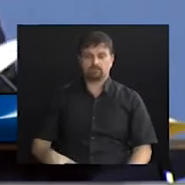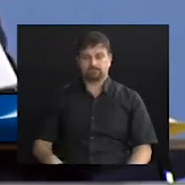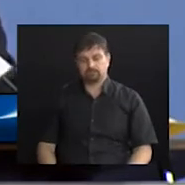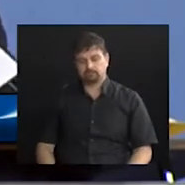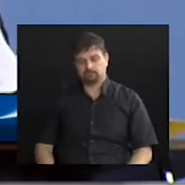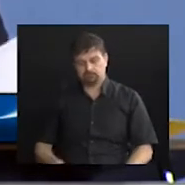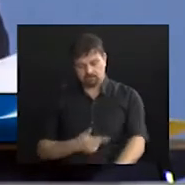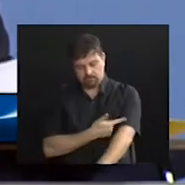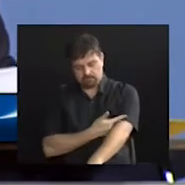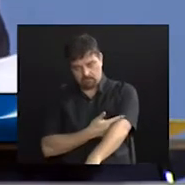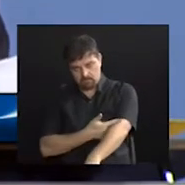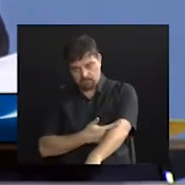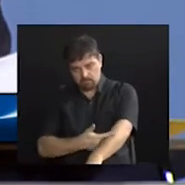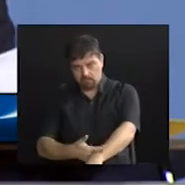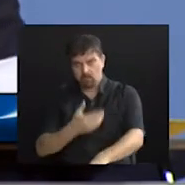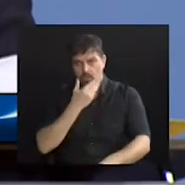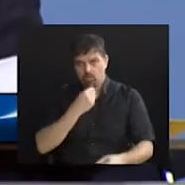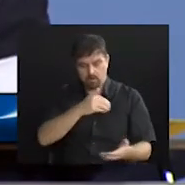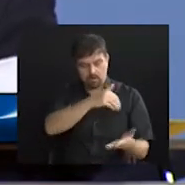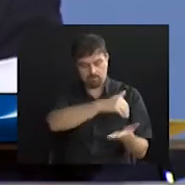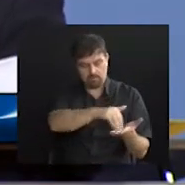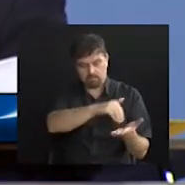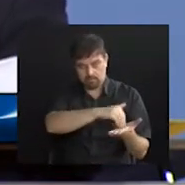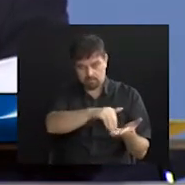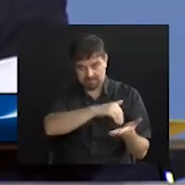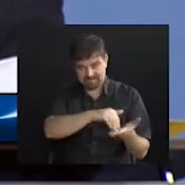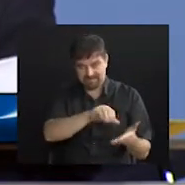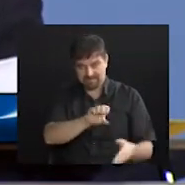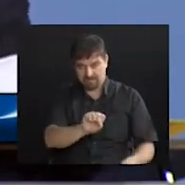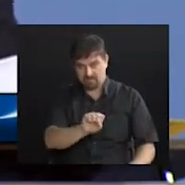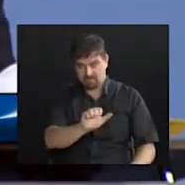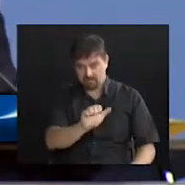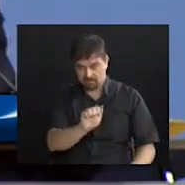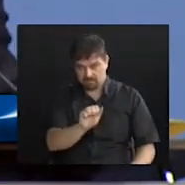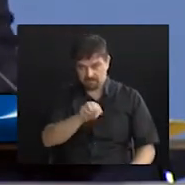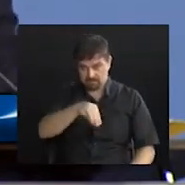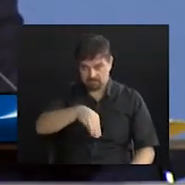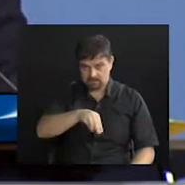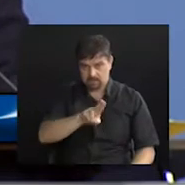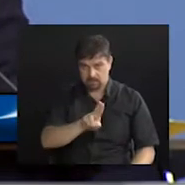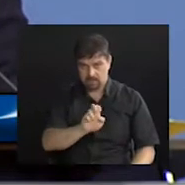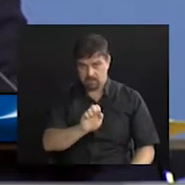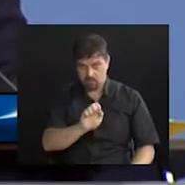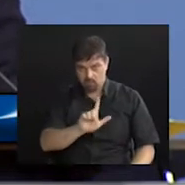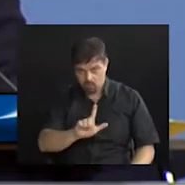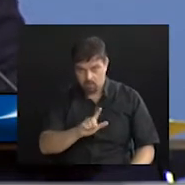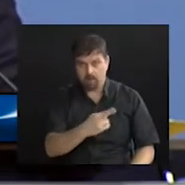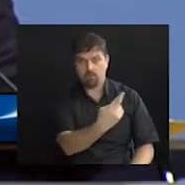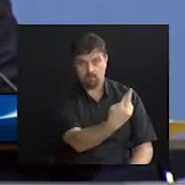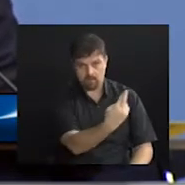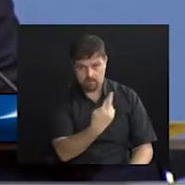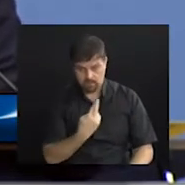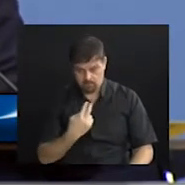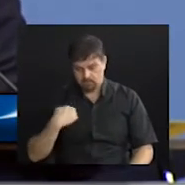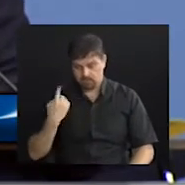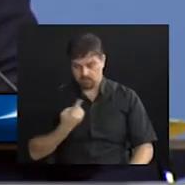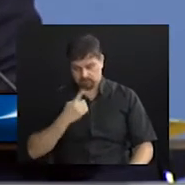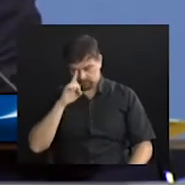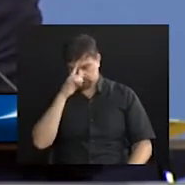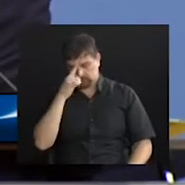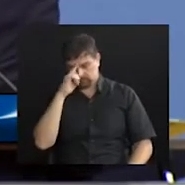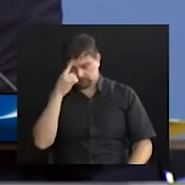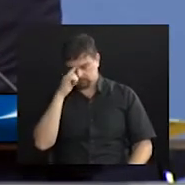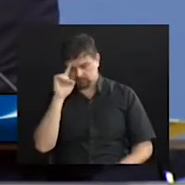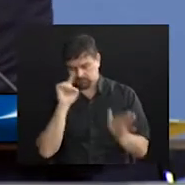Cortês o secretário Samuel rossilho nos respondeu aos Os questionamentos é